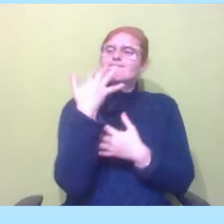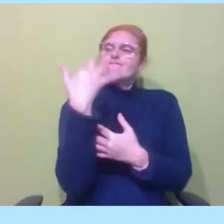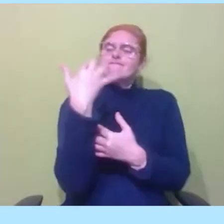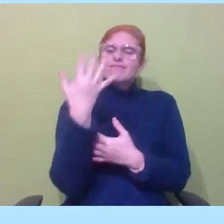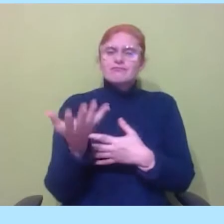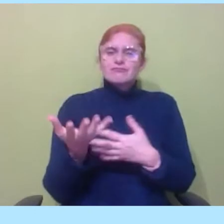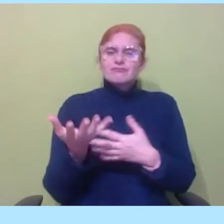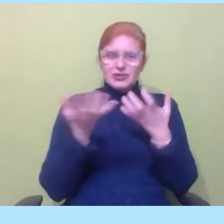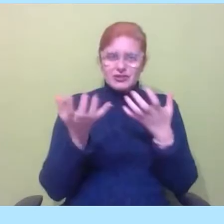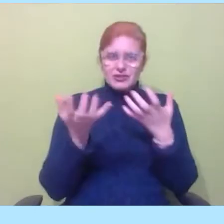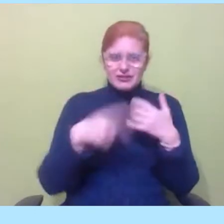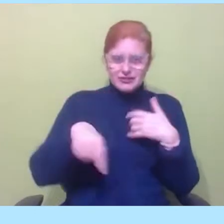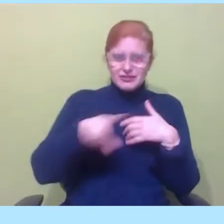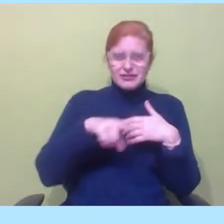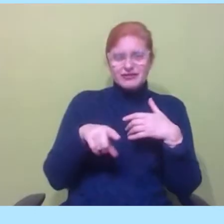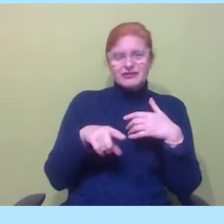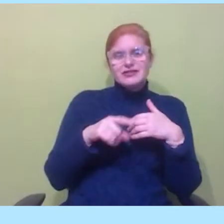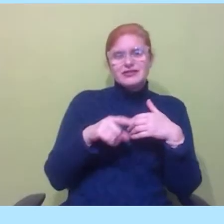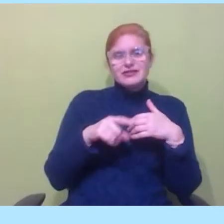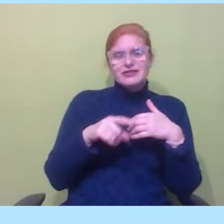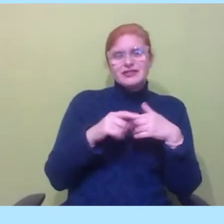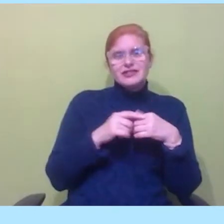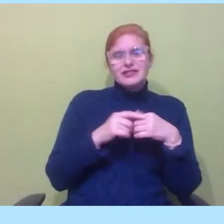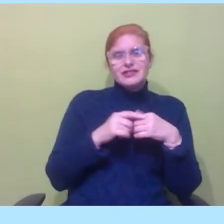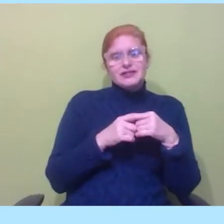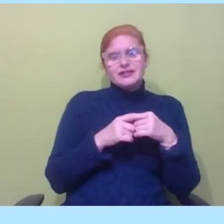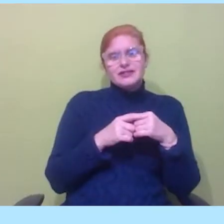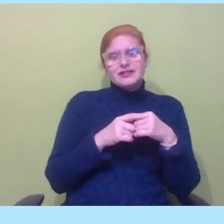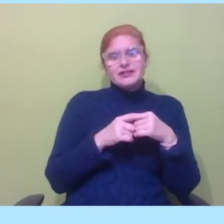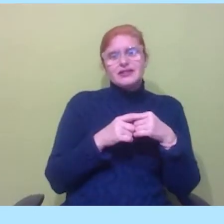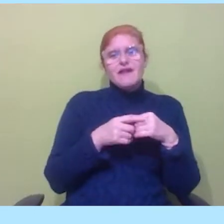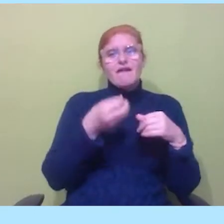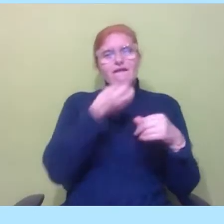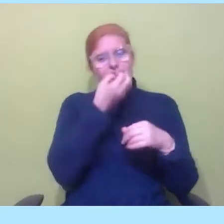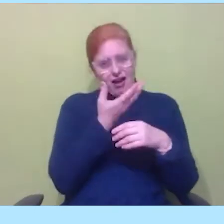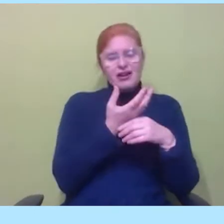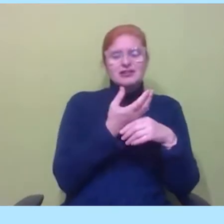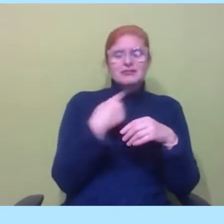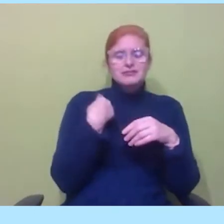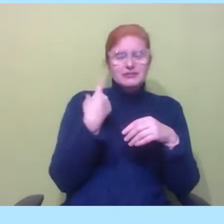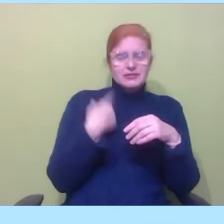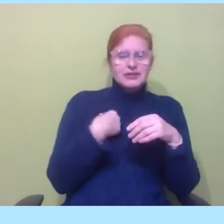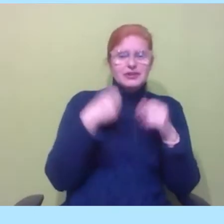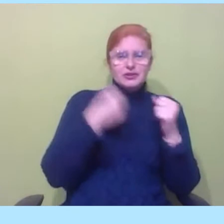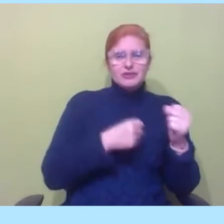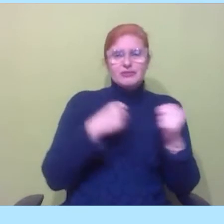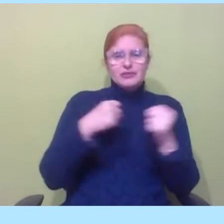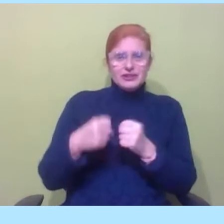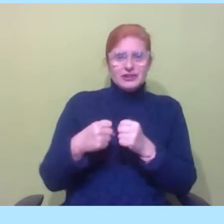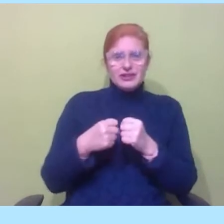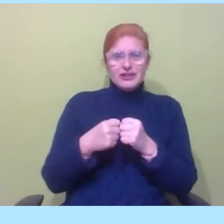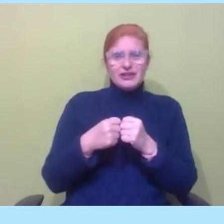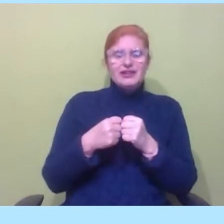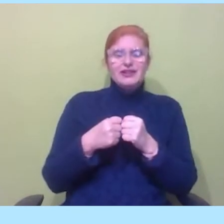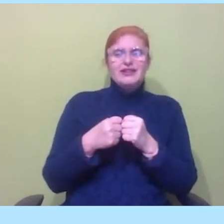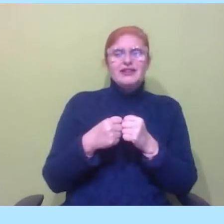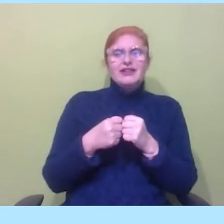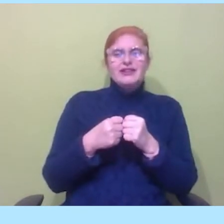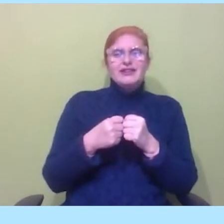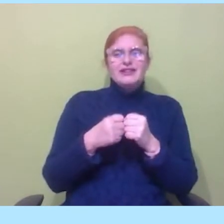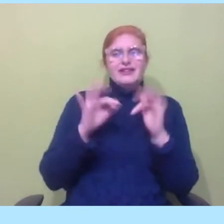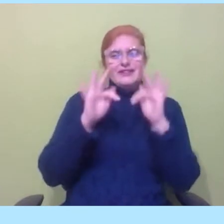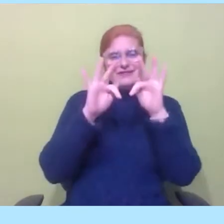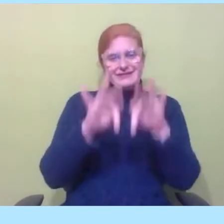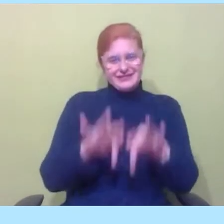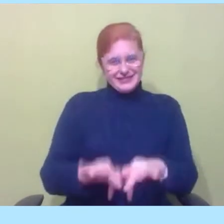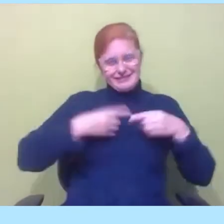sobre isso, para a gente poder já ir também caminhando, infelizmente, para o final desse debate, mas que a gente precisa em